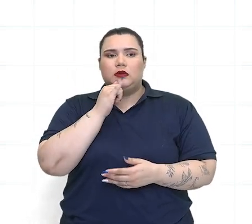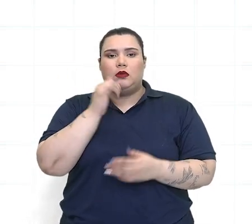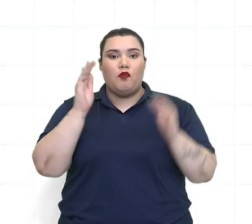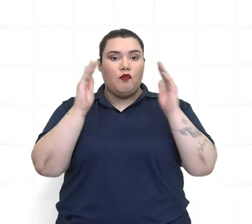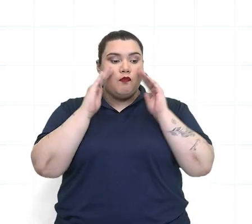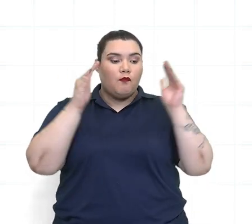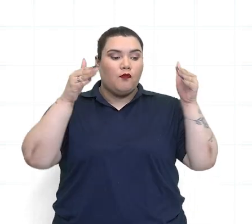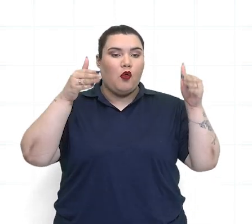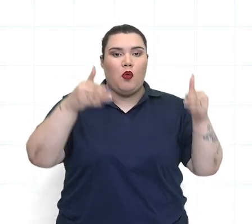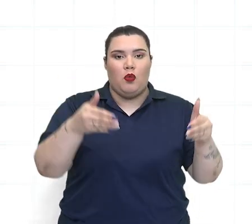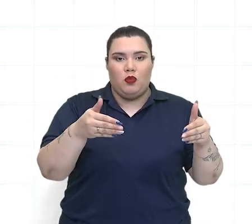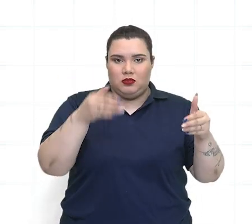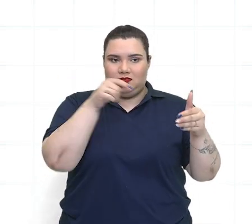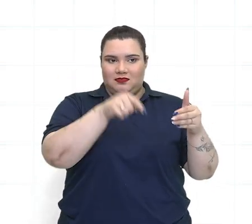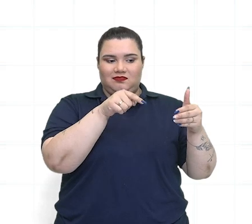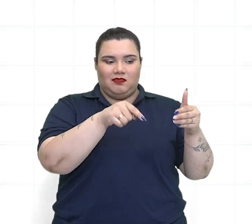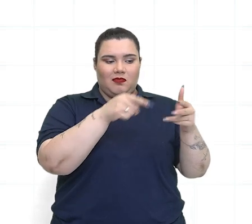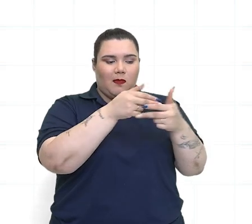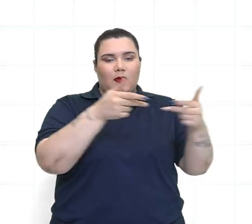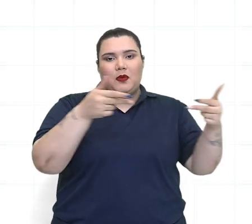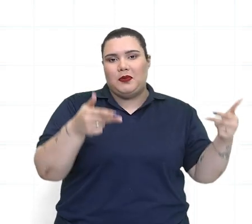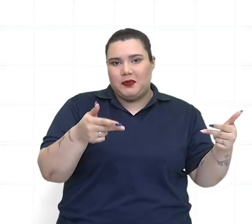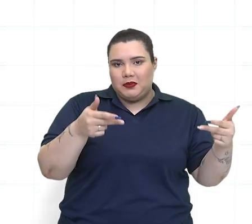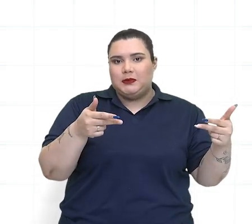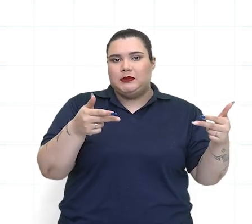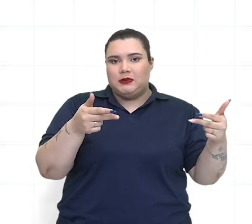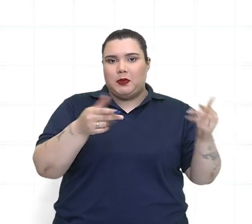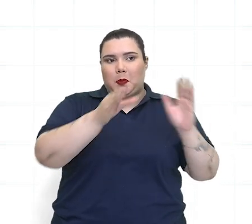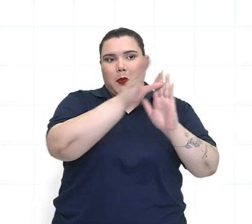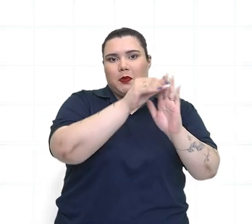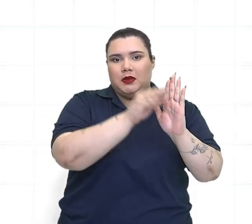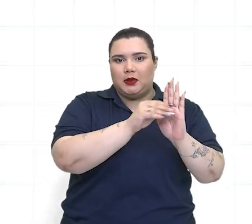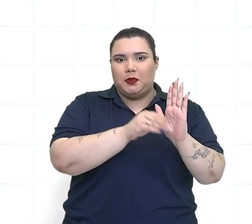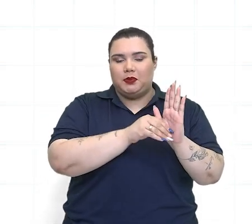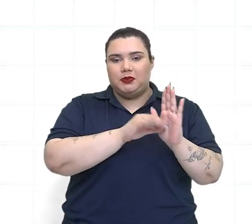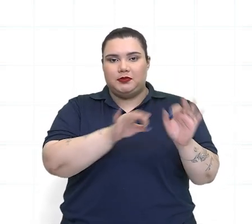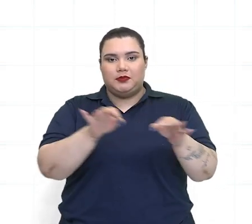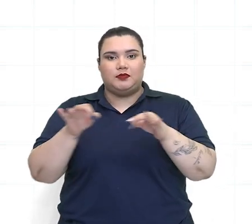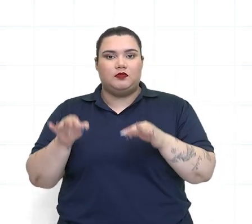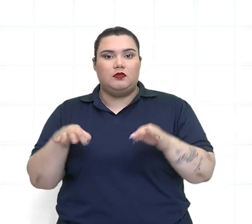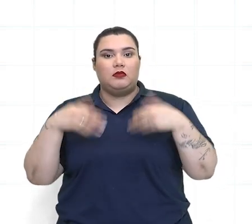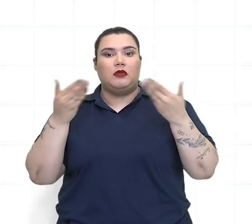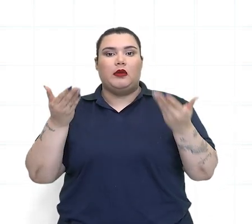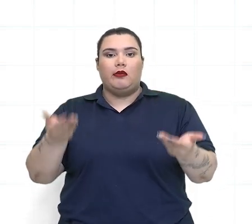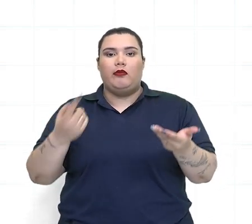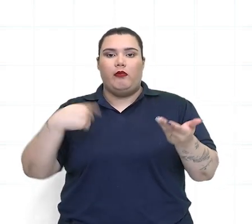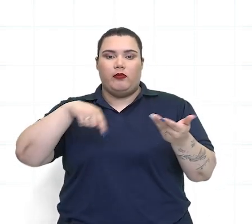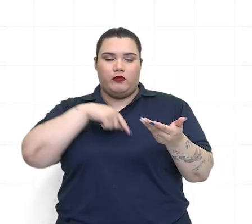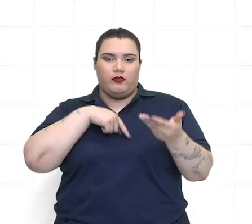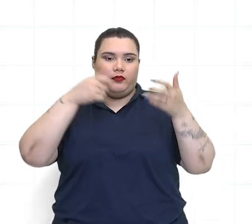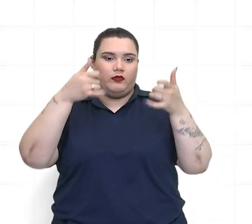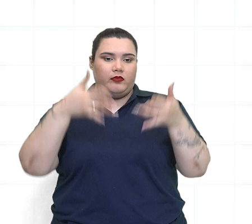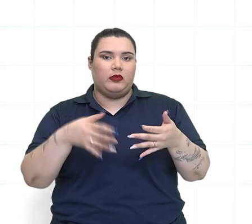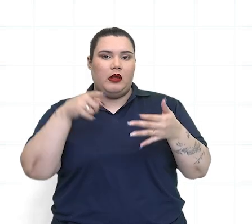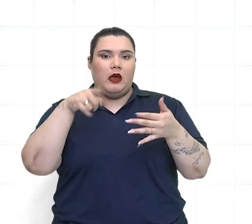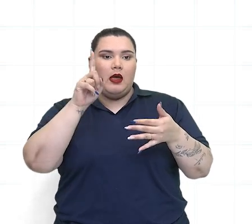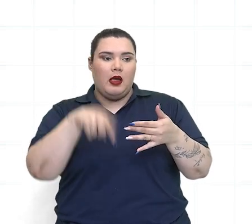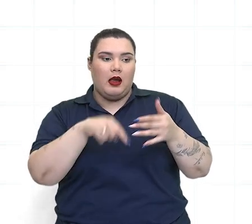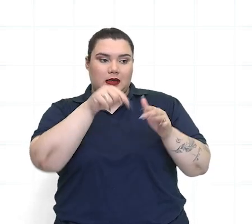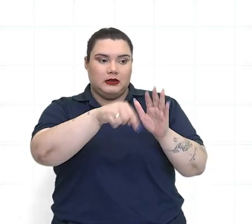dando ênfase naquilo, né, naquele determinado assunto, né? Então a gente diz que é o